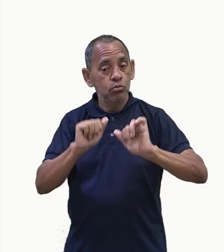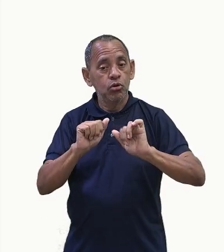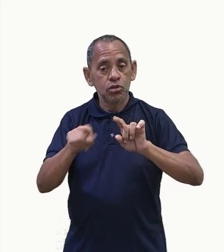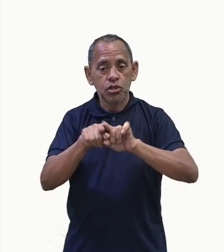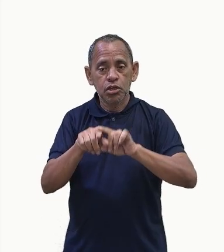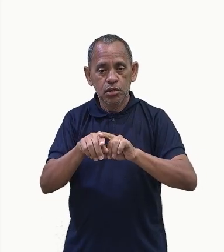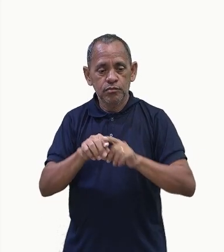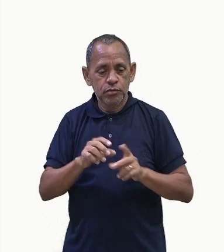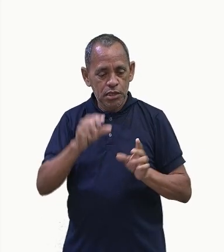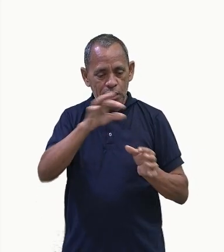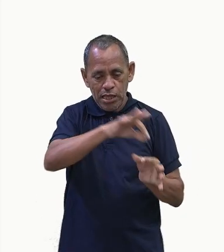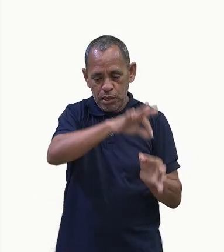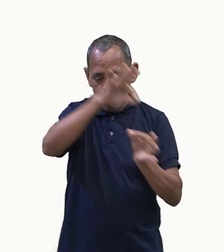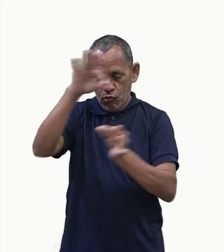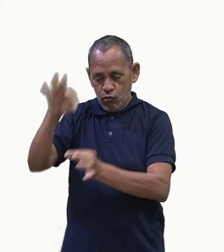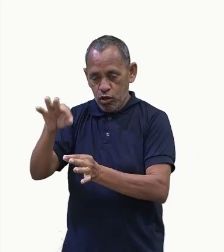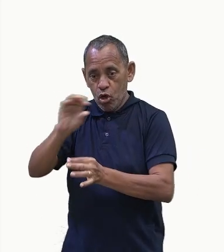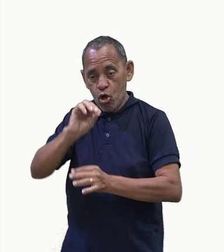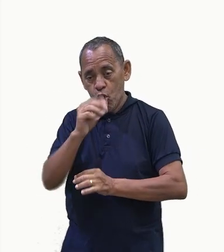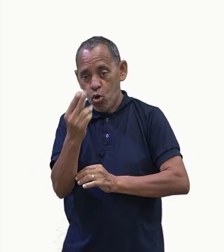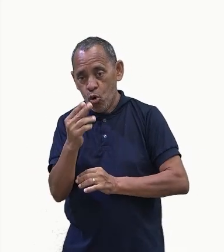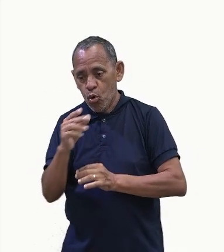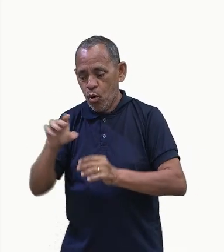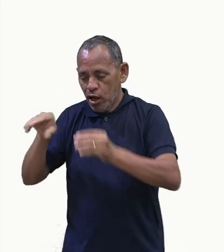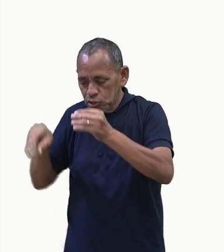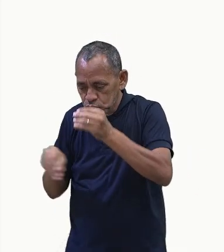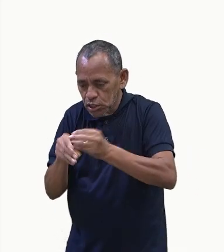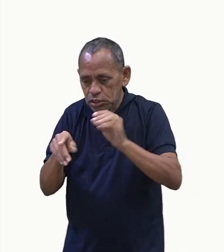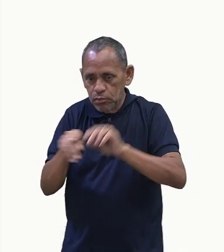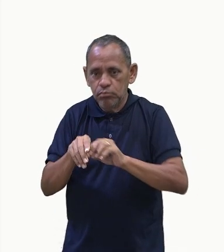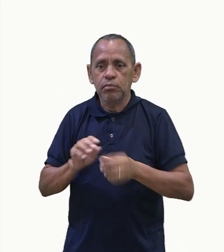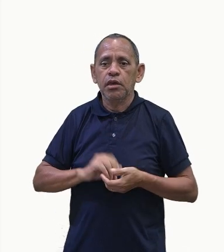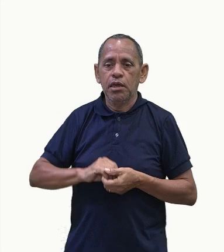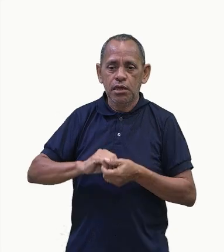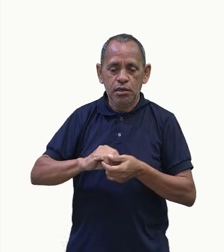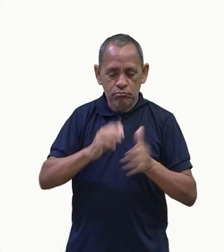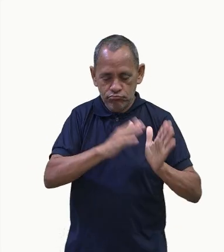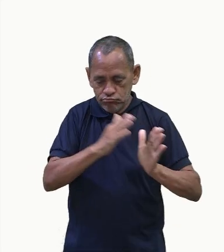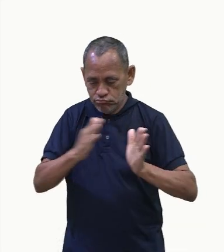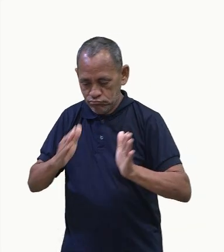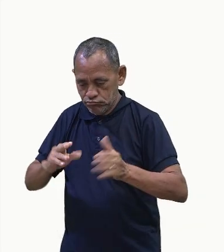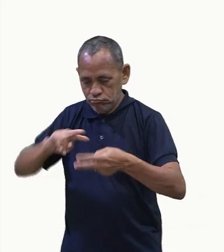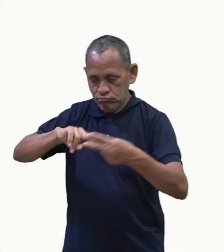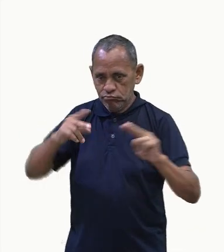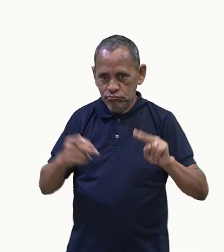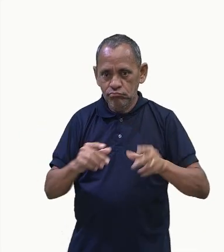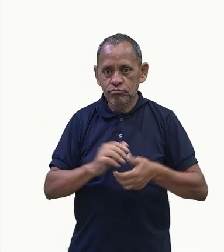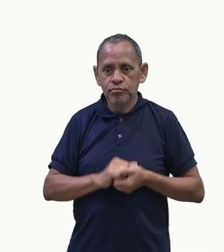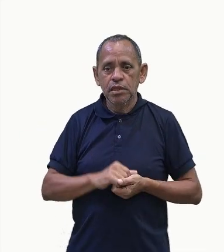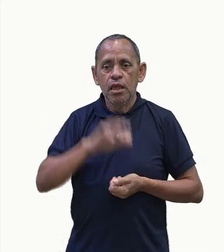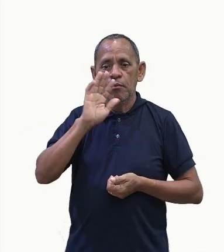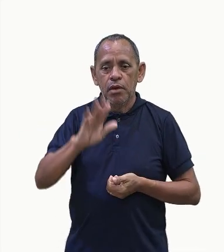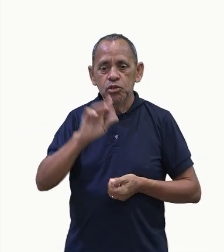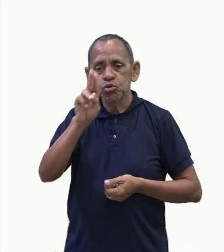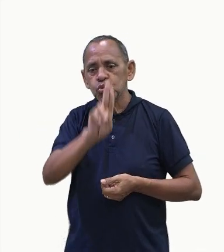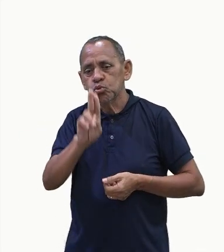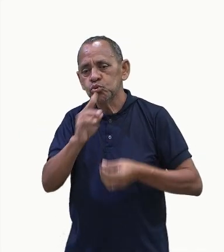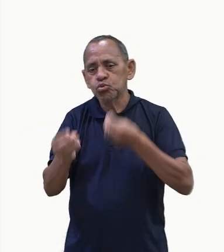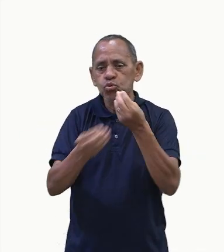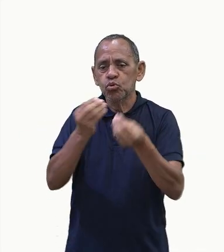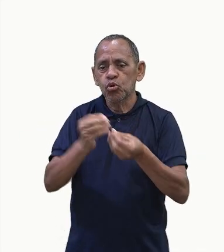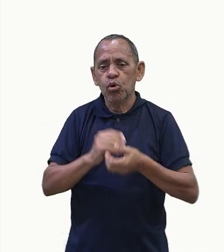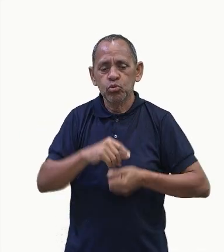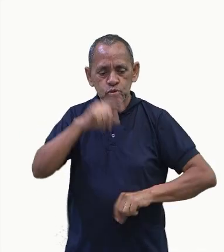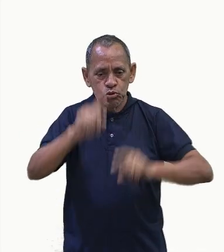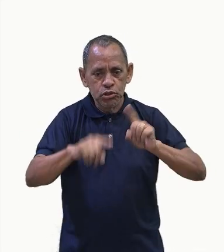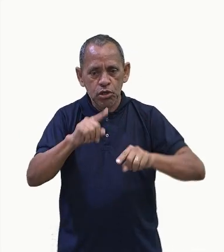adicionar, remover ou modificar sequências do DNA. As aplicações dessa ferramenta,